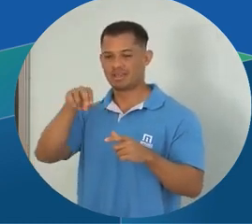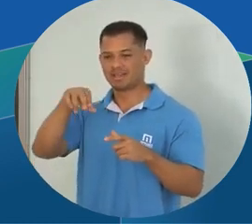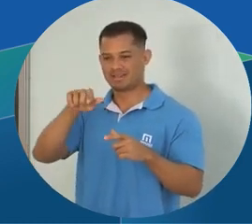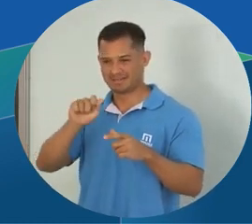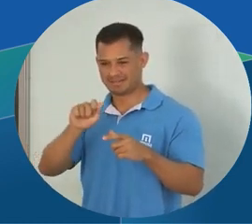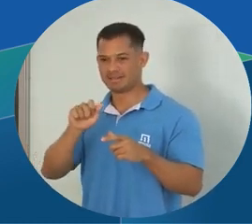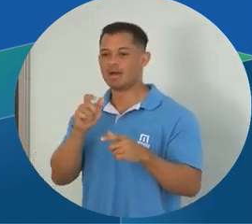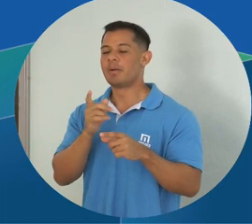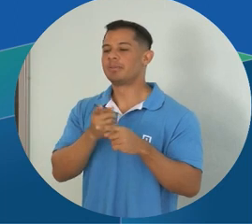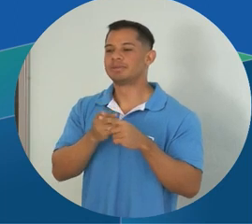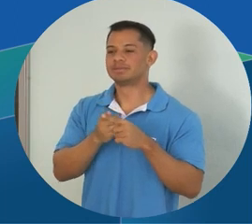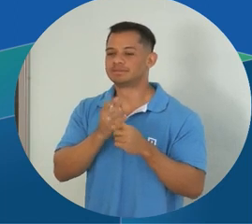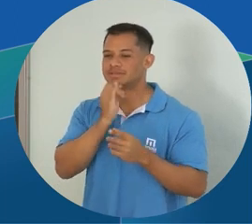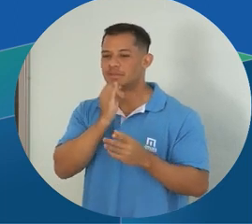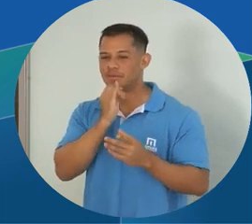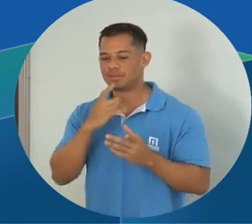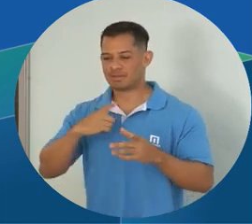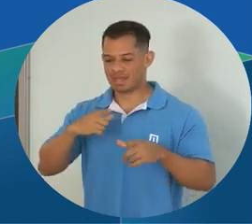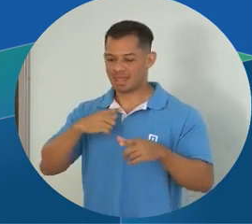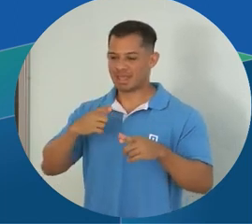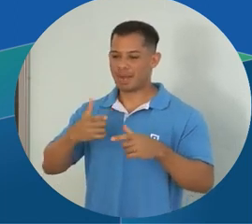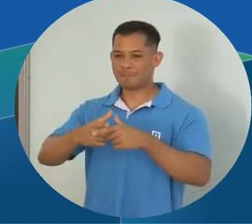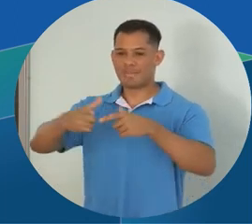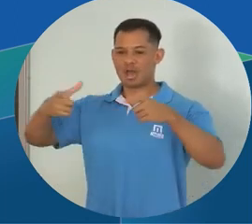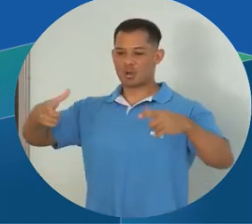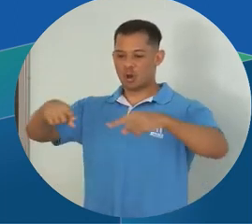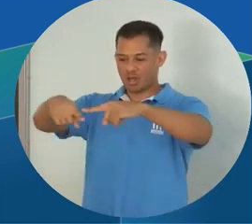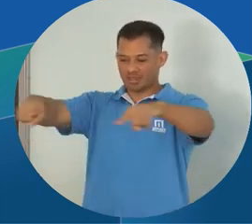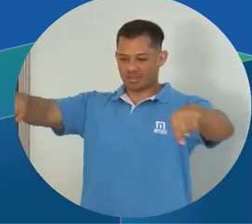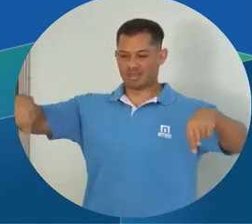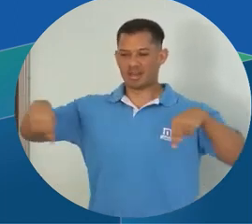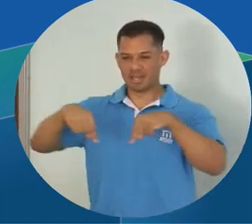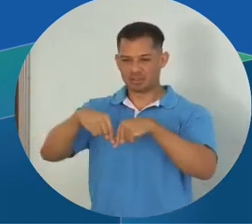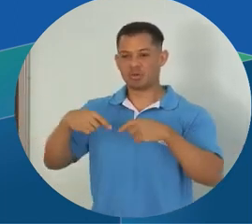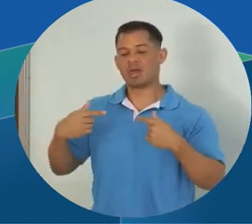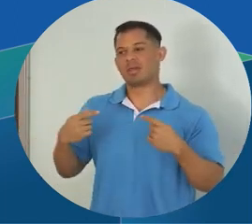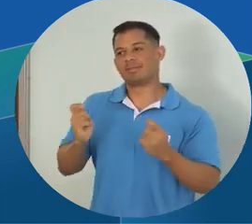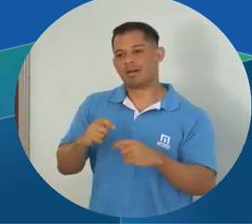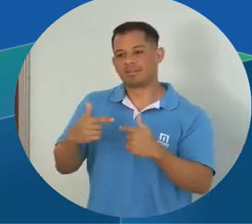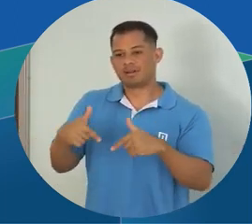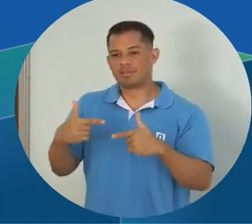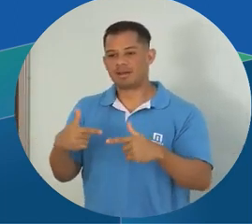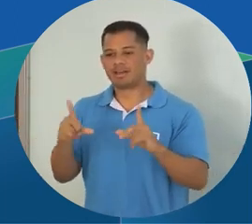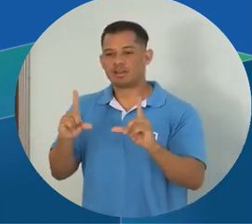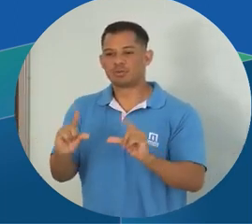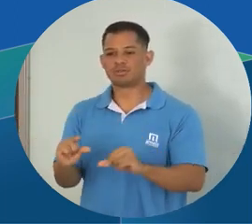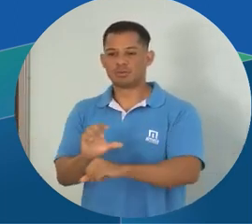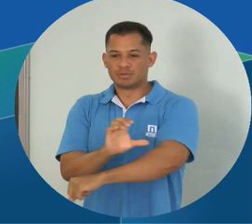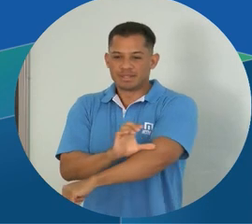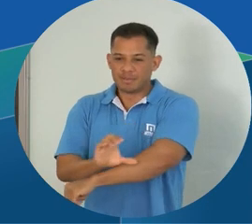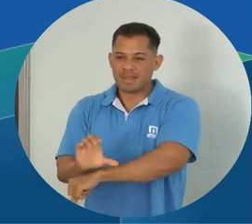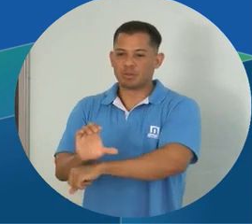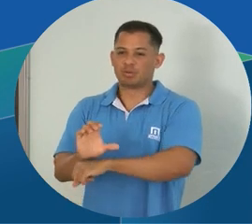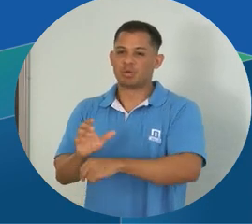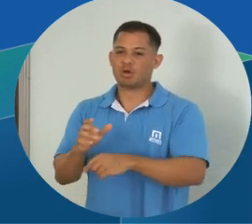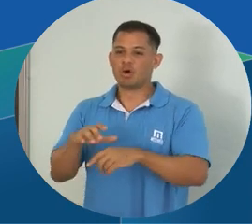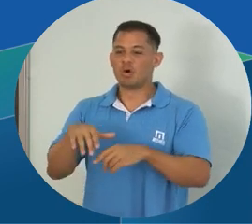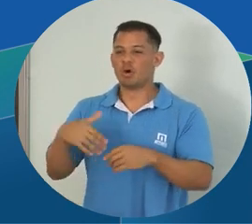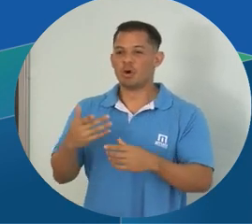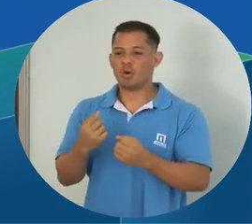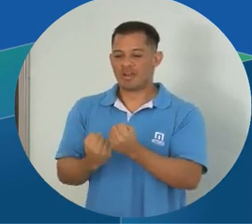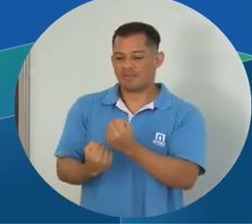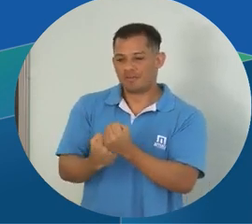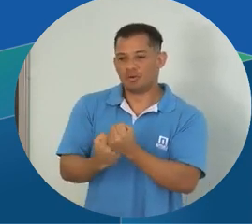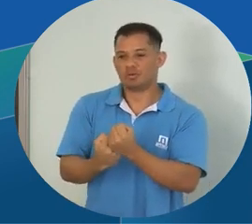trechos, então você consegue estar trabalhando com a redução de cimento, tanto para um reforço também,